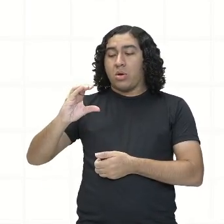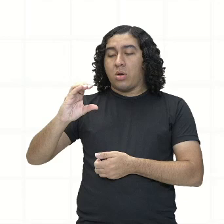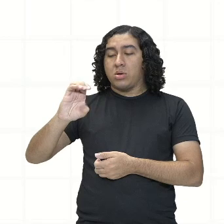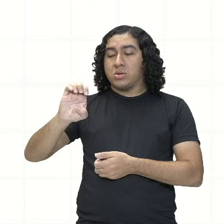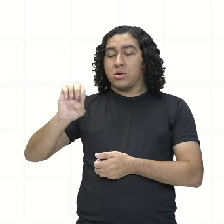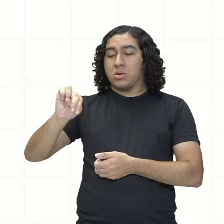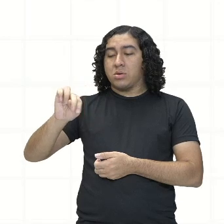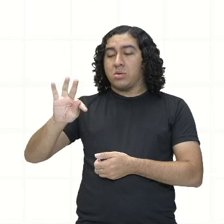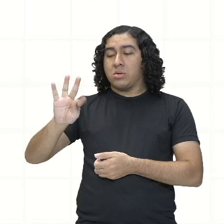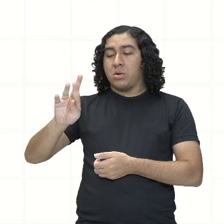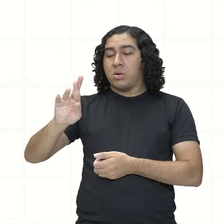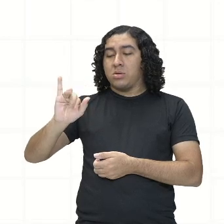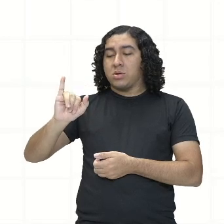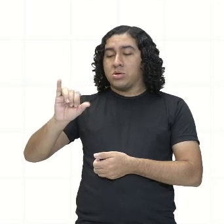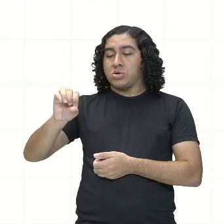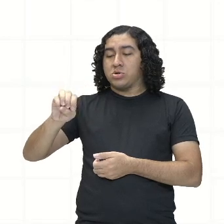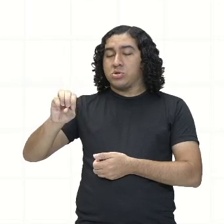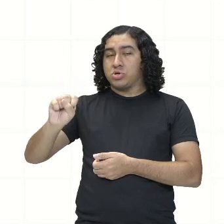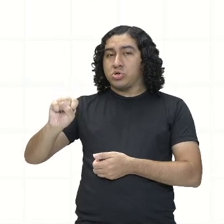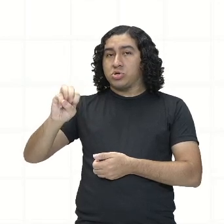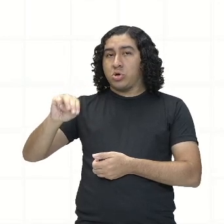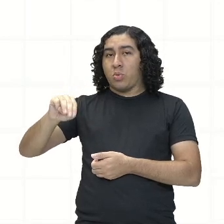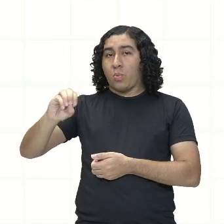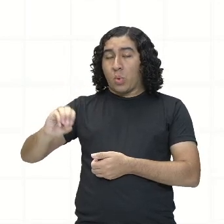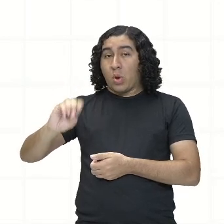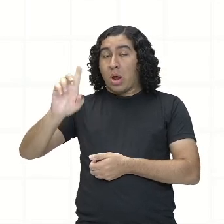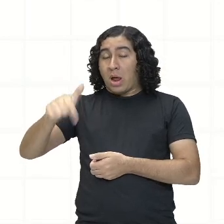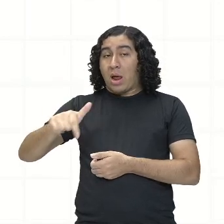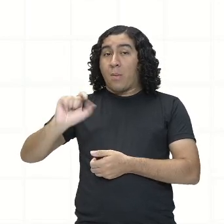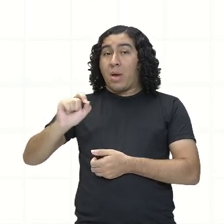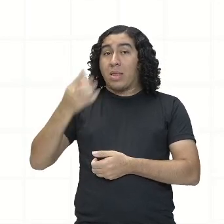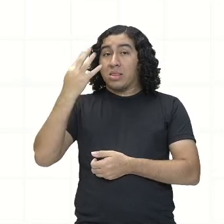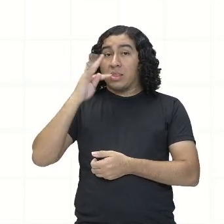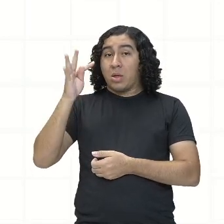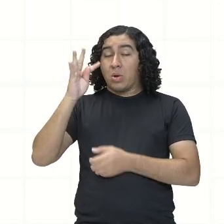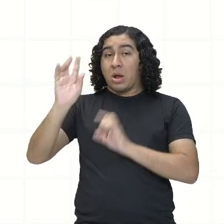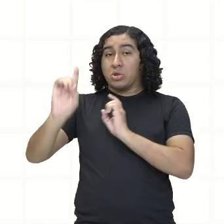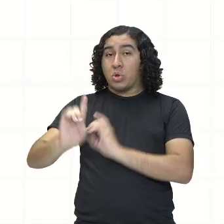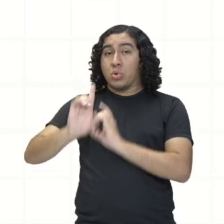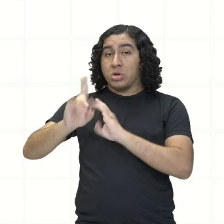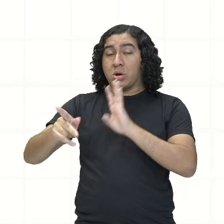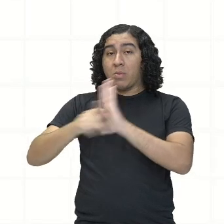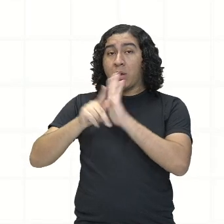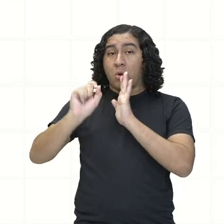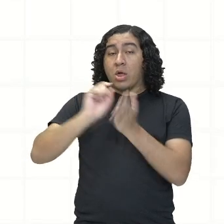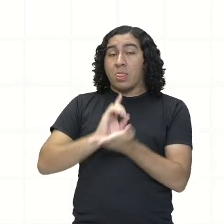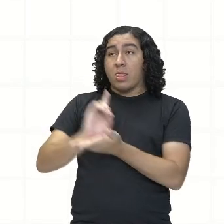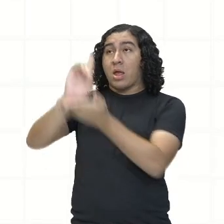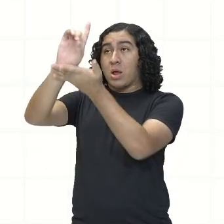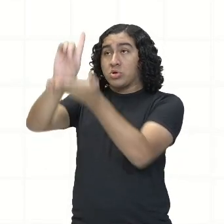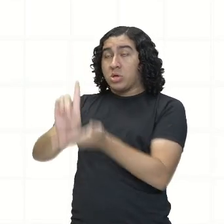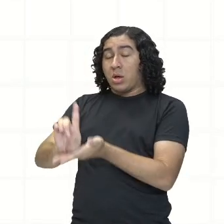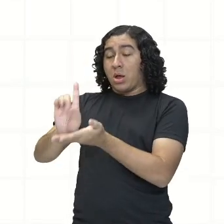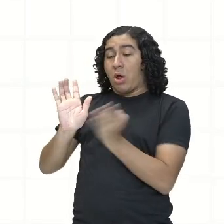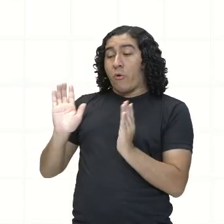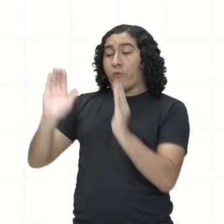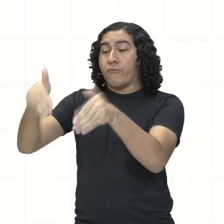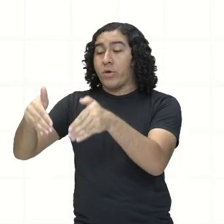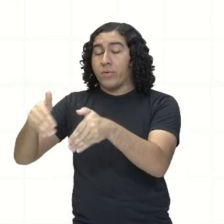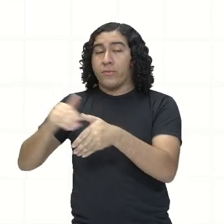nome fala, né, é uma doutrina em que Deus é o centro do universo. Inclusive, a própria palavra